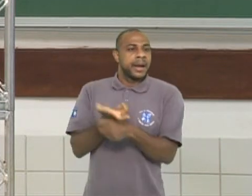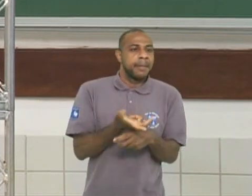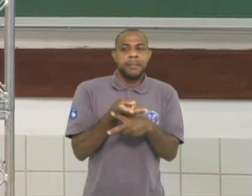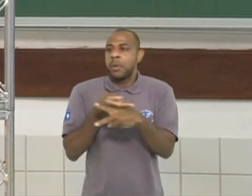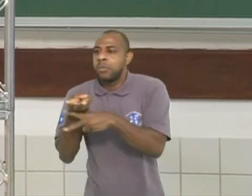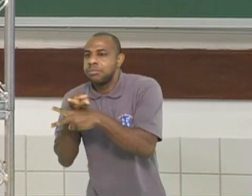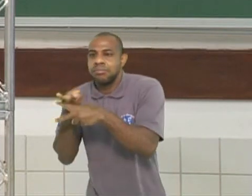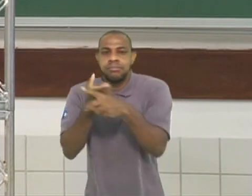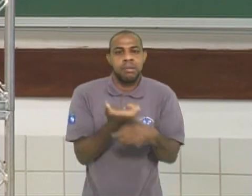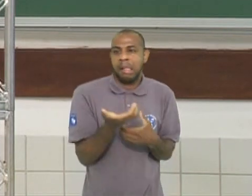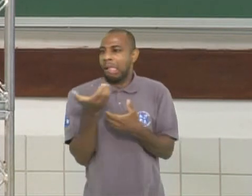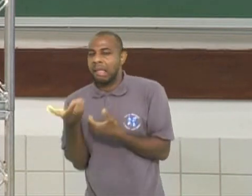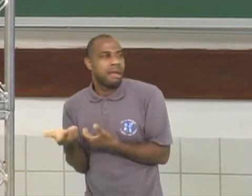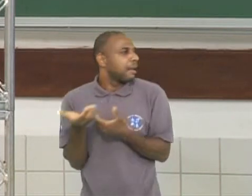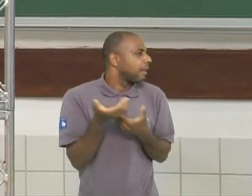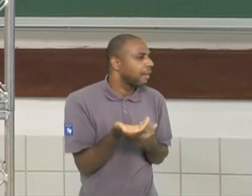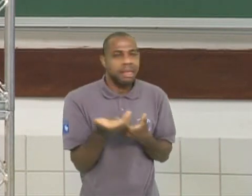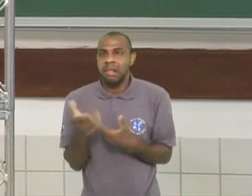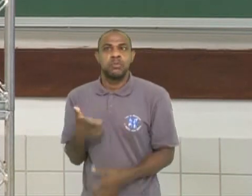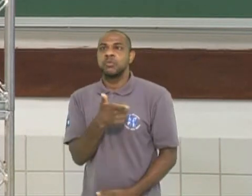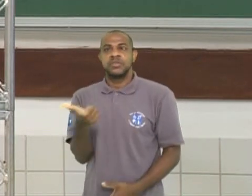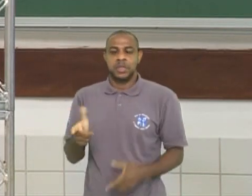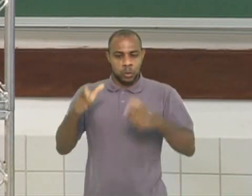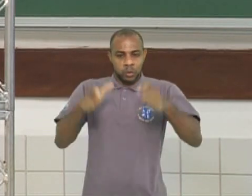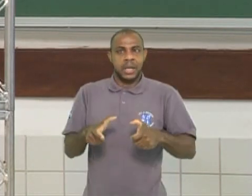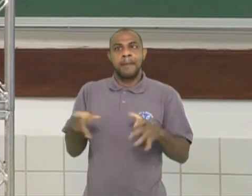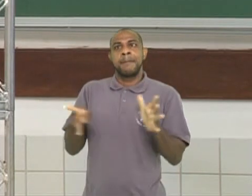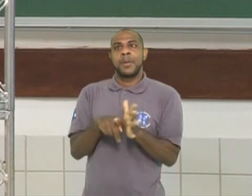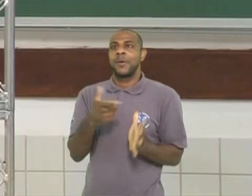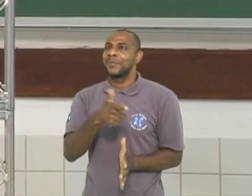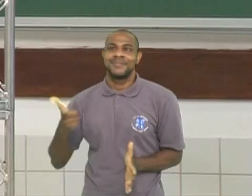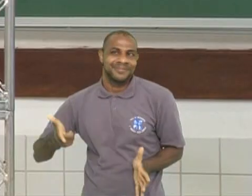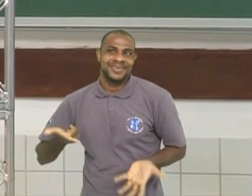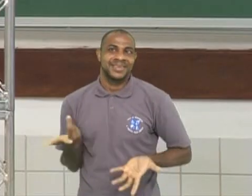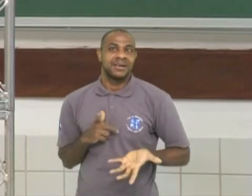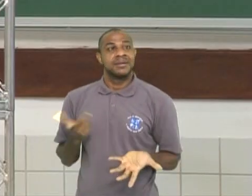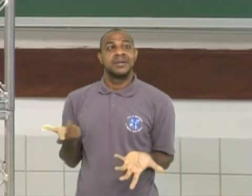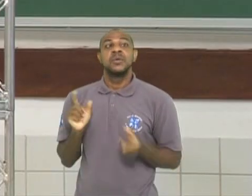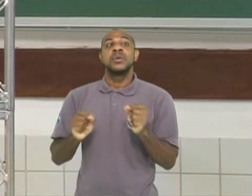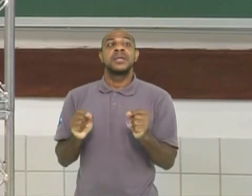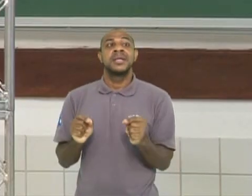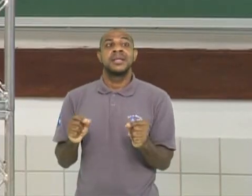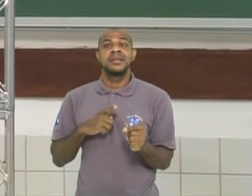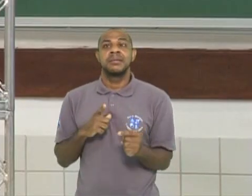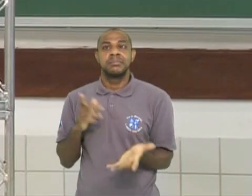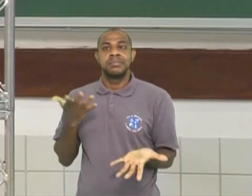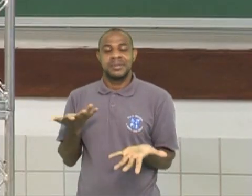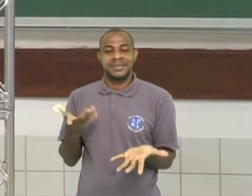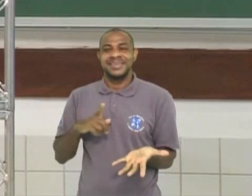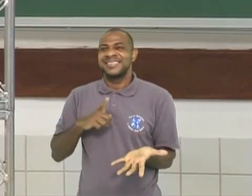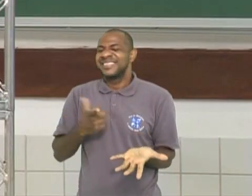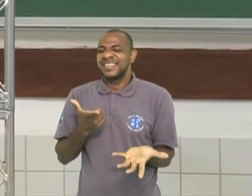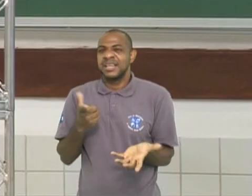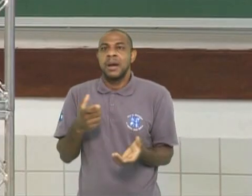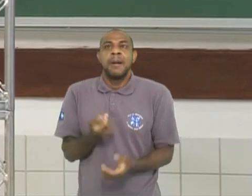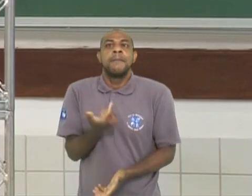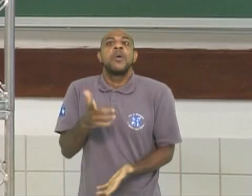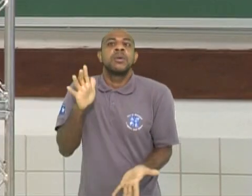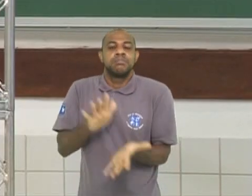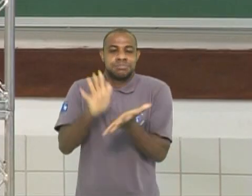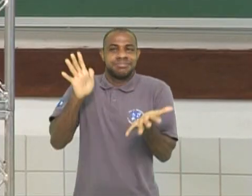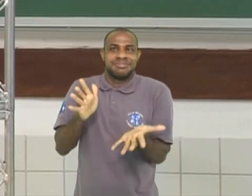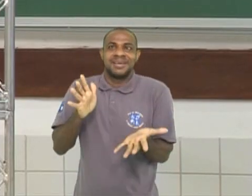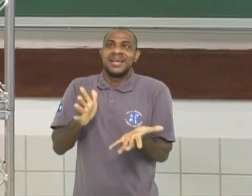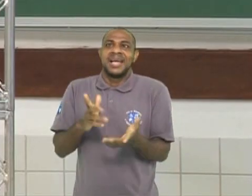caçador. E como ele não se fixava nos lugares, ele gerava pouco impacto ambiental naquele